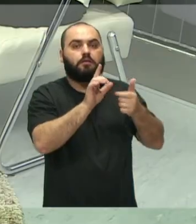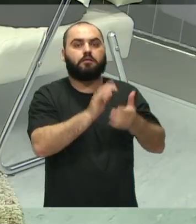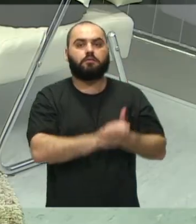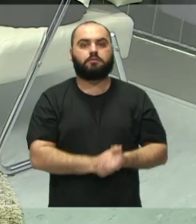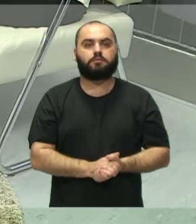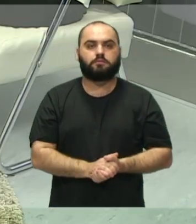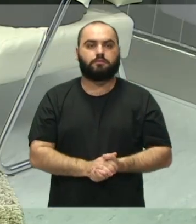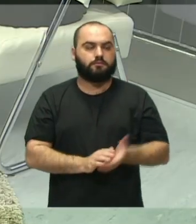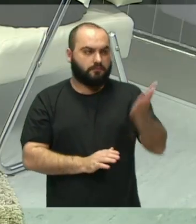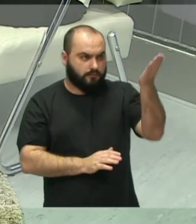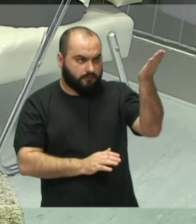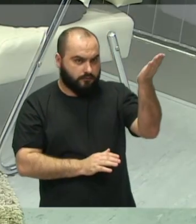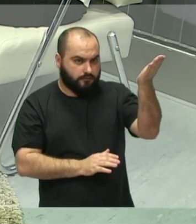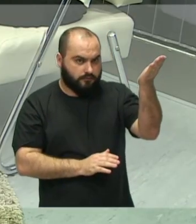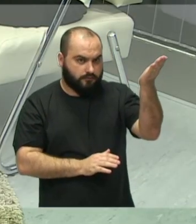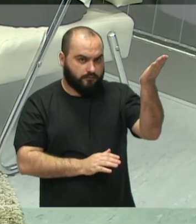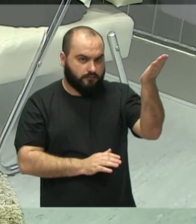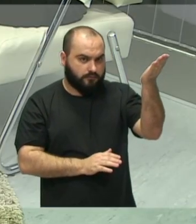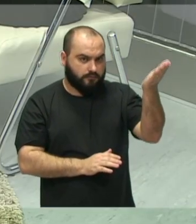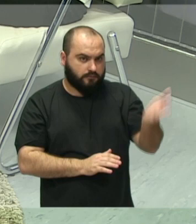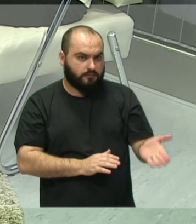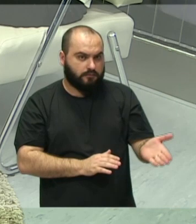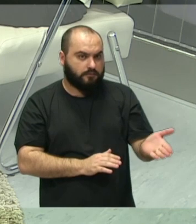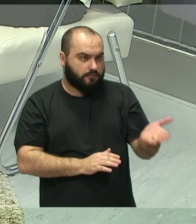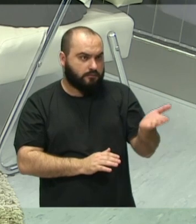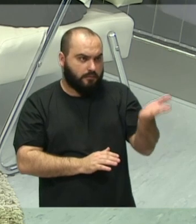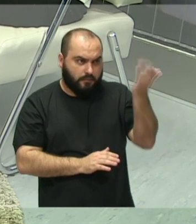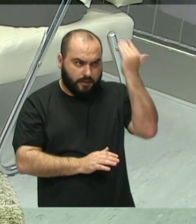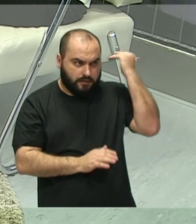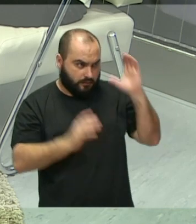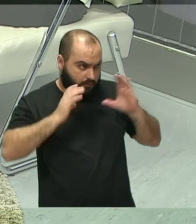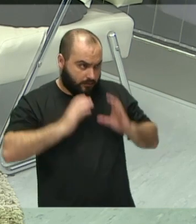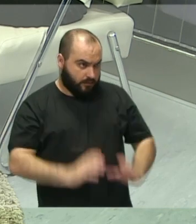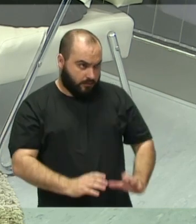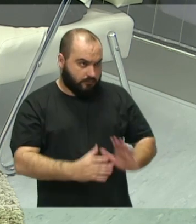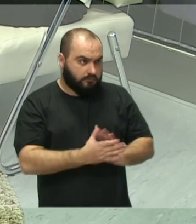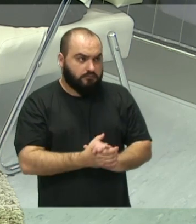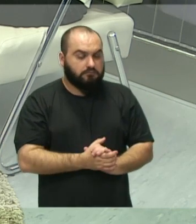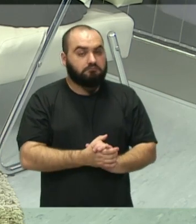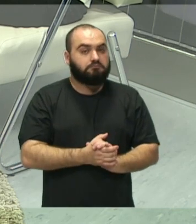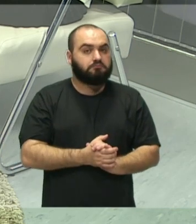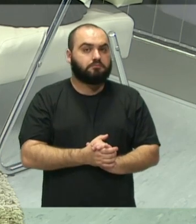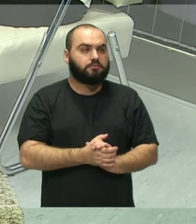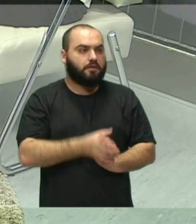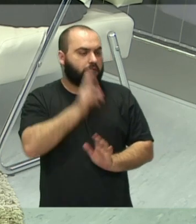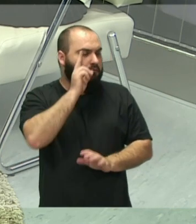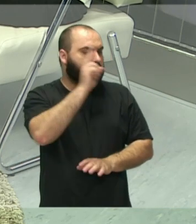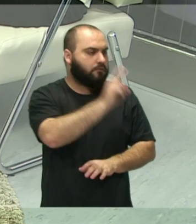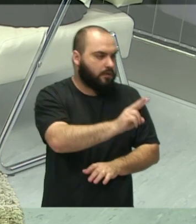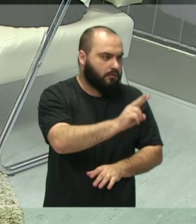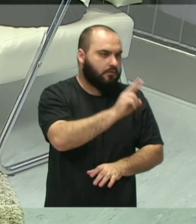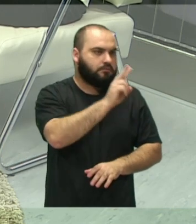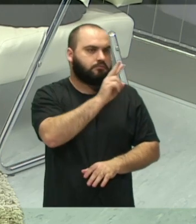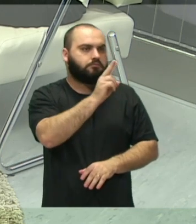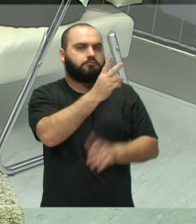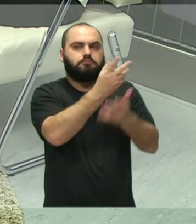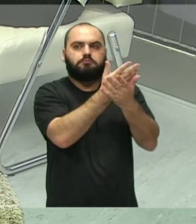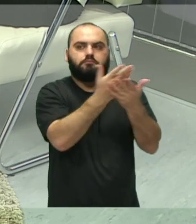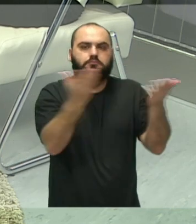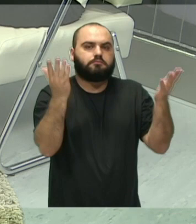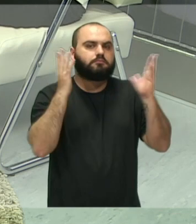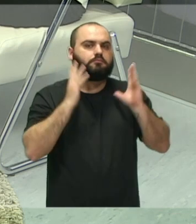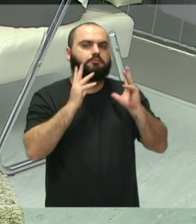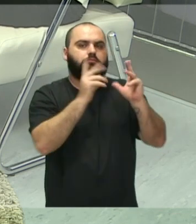novamente? quando a senhora era apenas cidadã, acompanhava a democracia, as instituições apenas